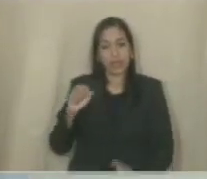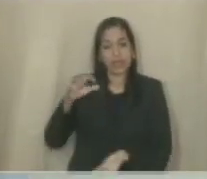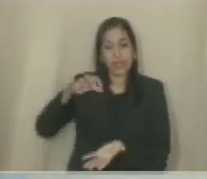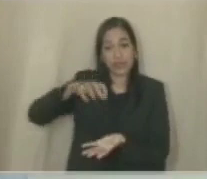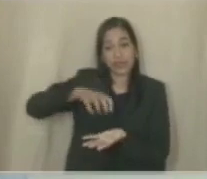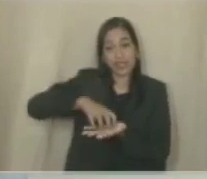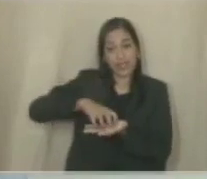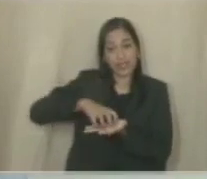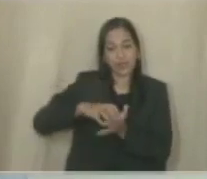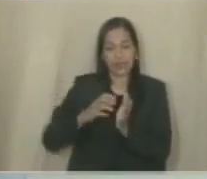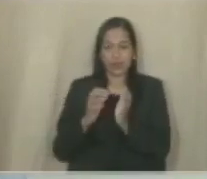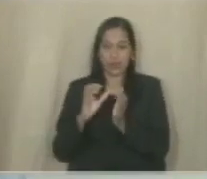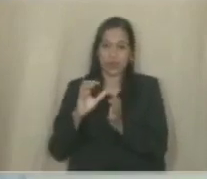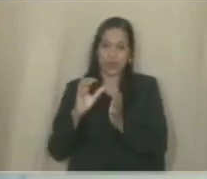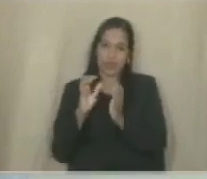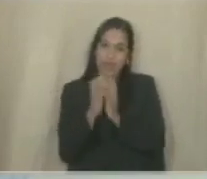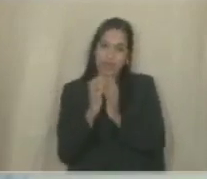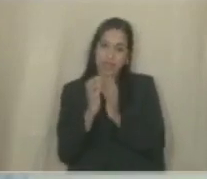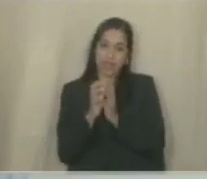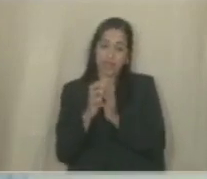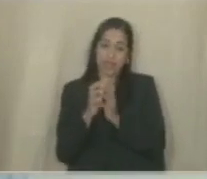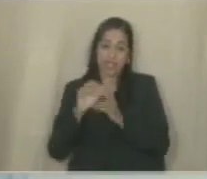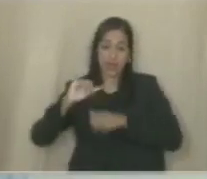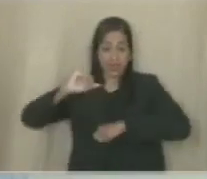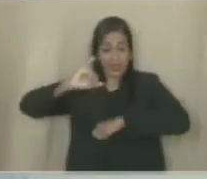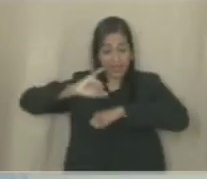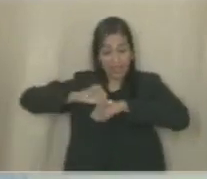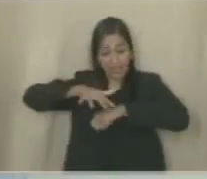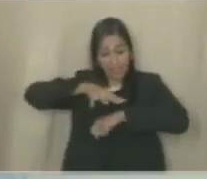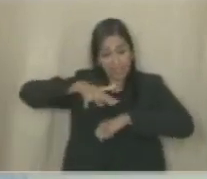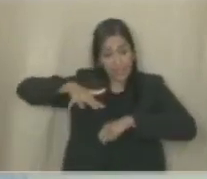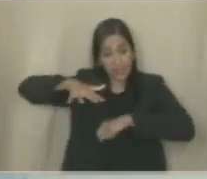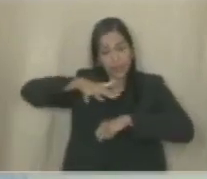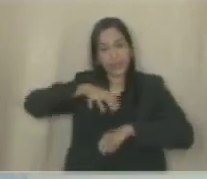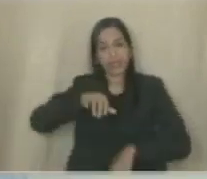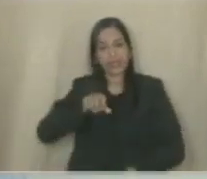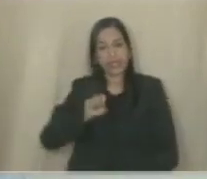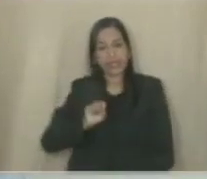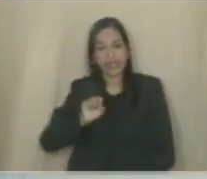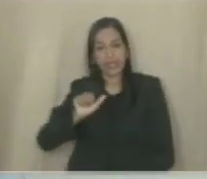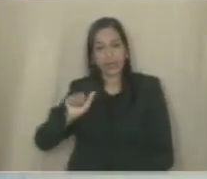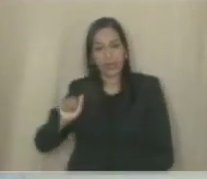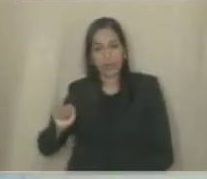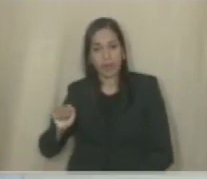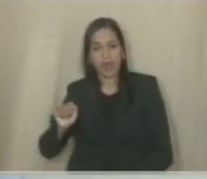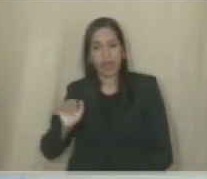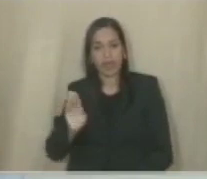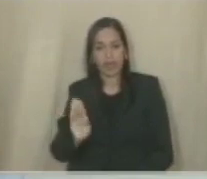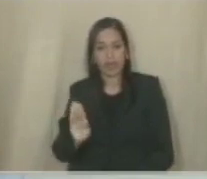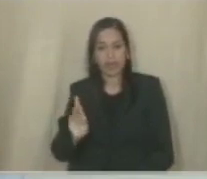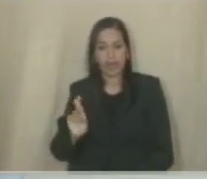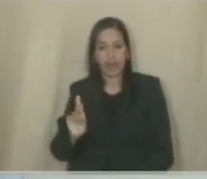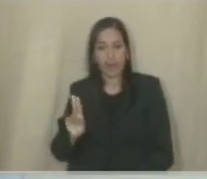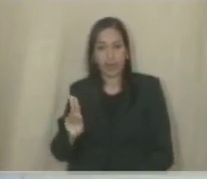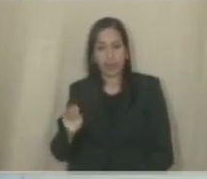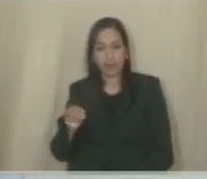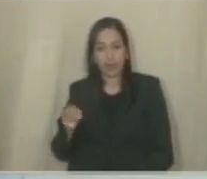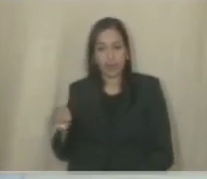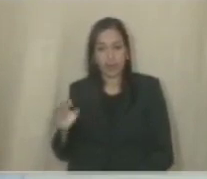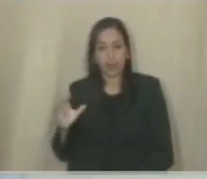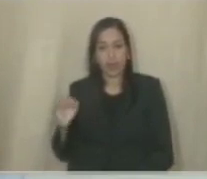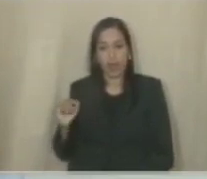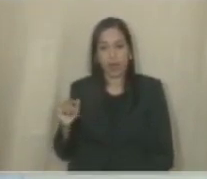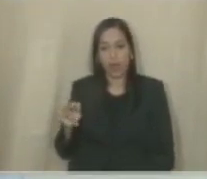do Recife. É o canteiro central do Recife, é o bairro de Santo Amaro, é o Brum, né? É o Coque,